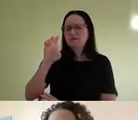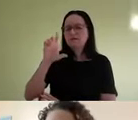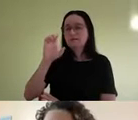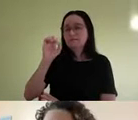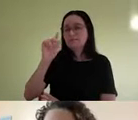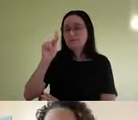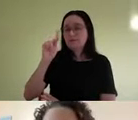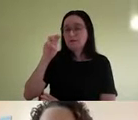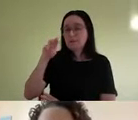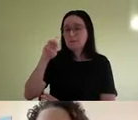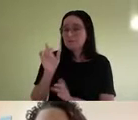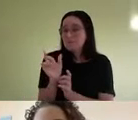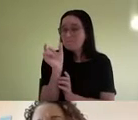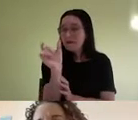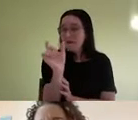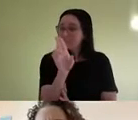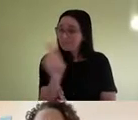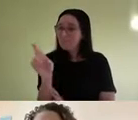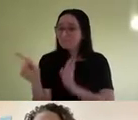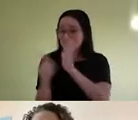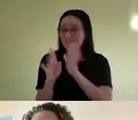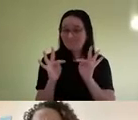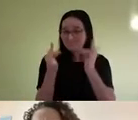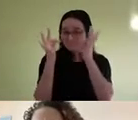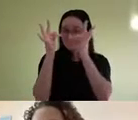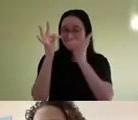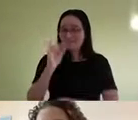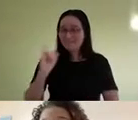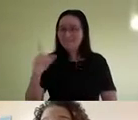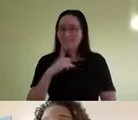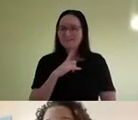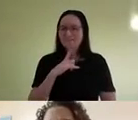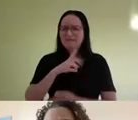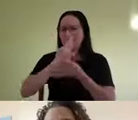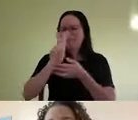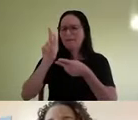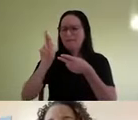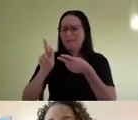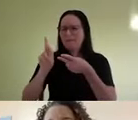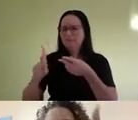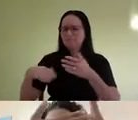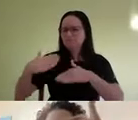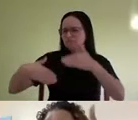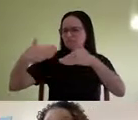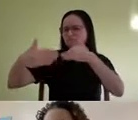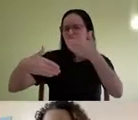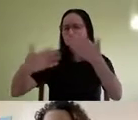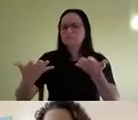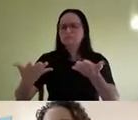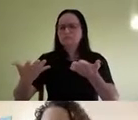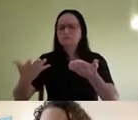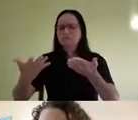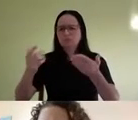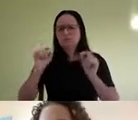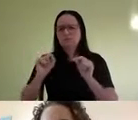denominações na área de TI, developer front-end, que é desenvolvedor da parte de frente